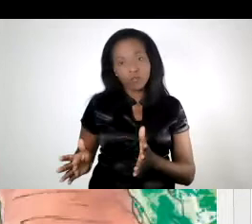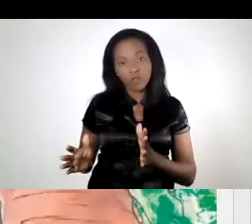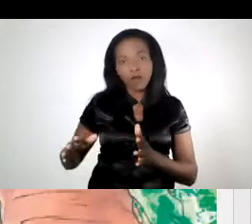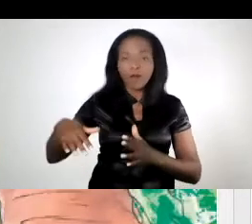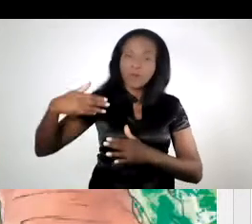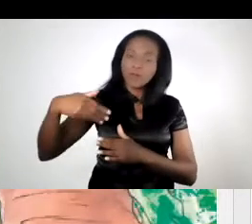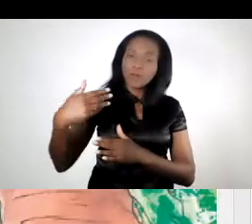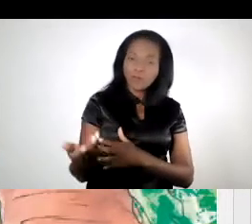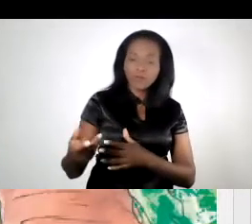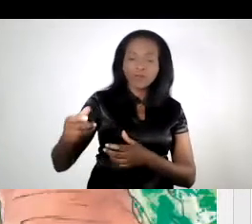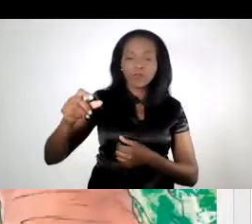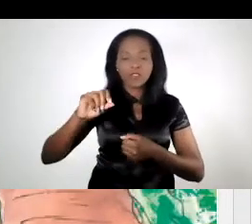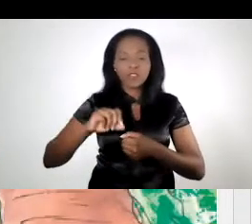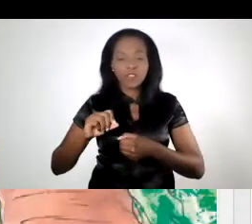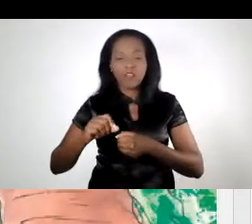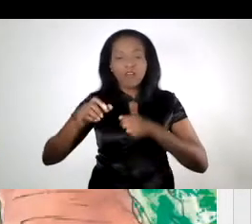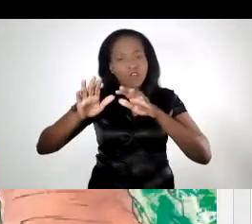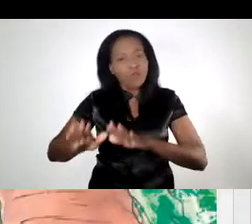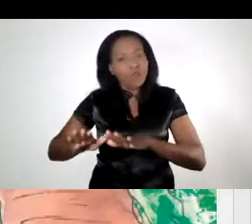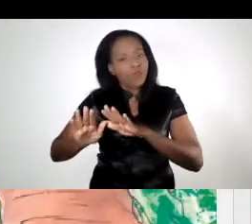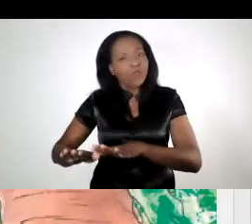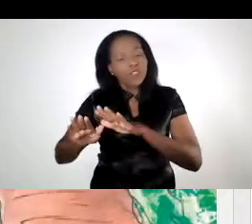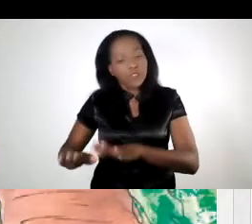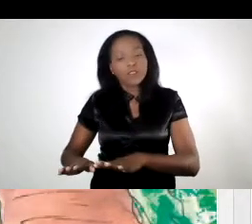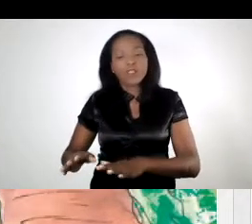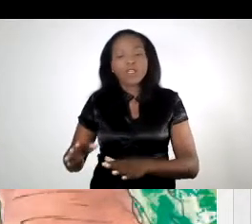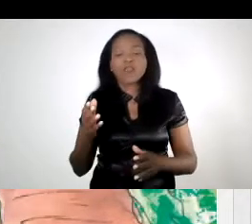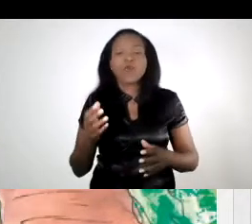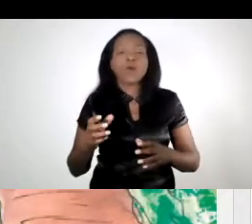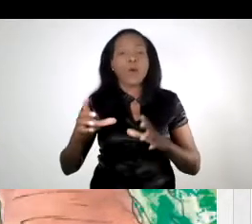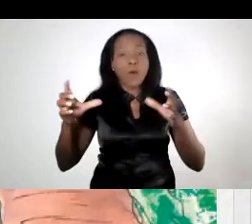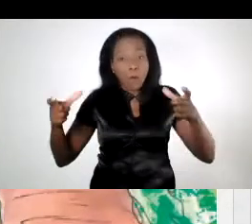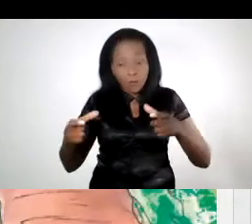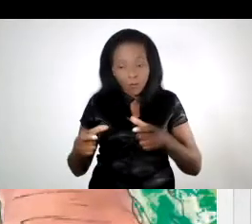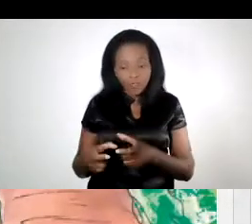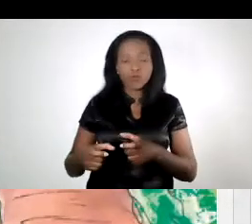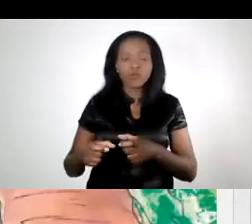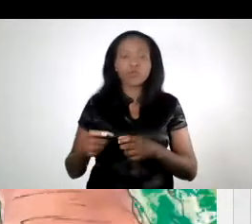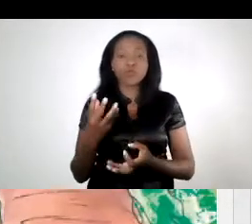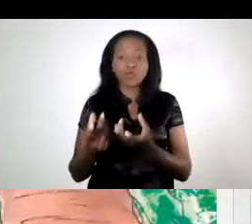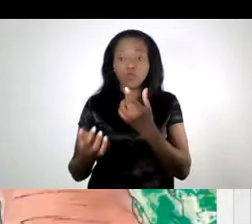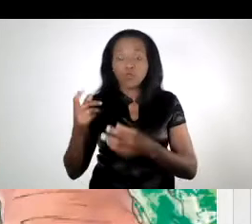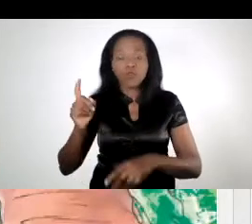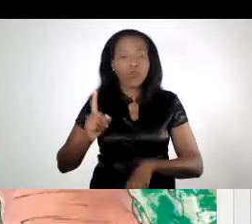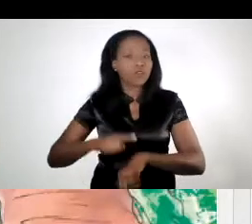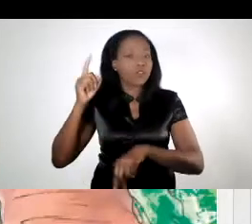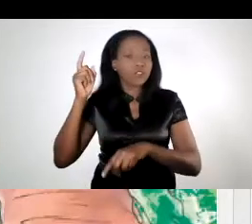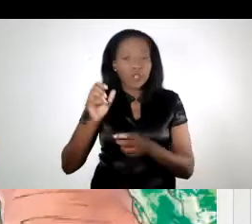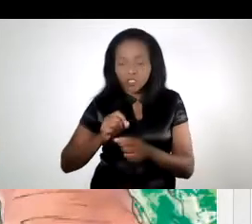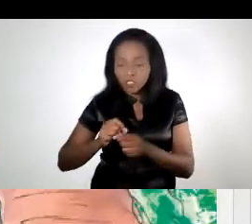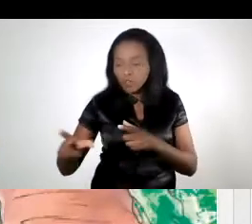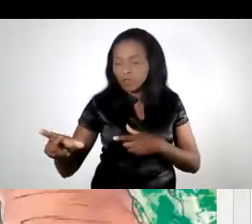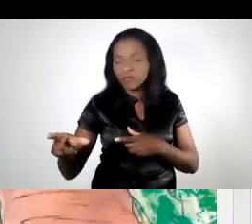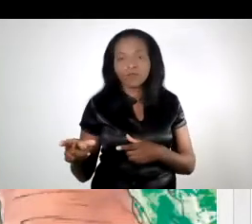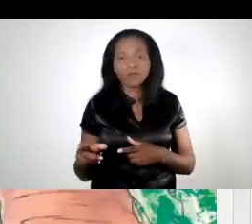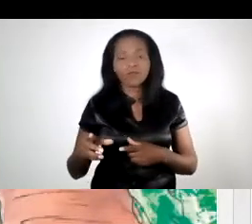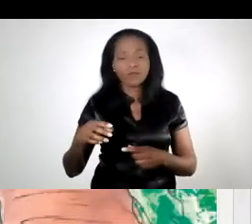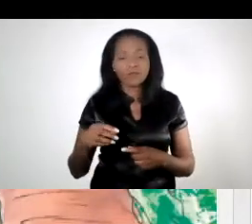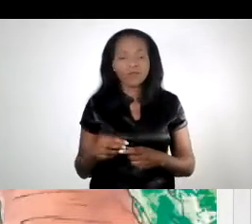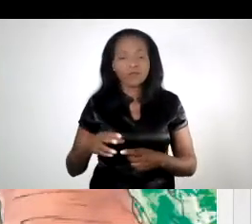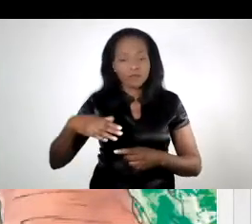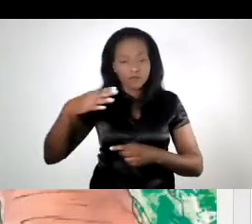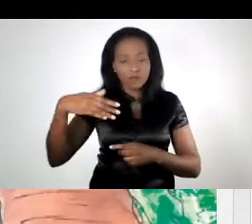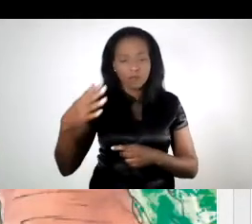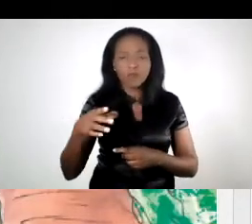fazemos o aceiro para o controle do fogo durante a queimada. Posteriormente, selecionamos